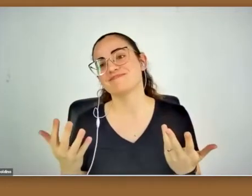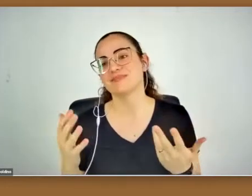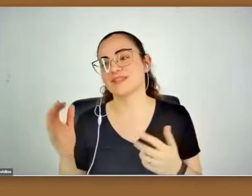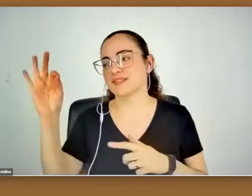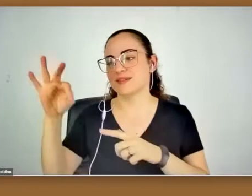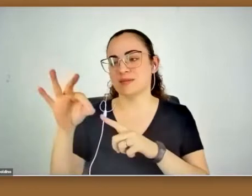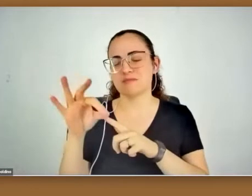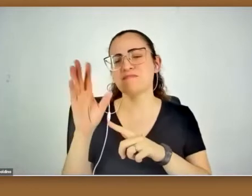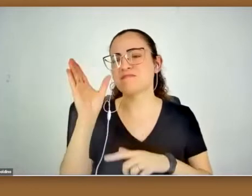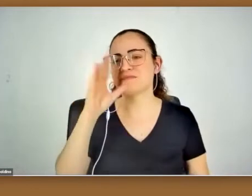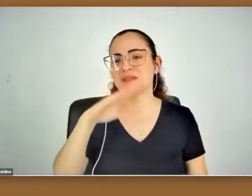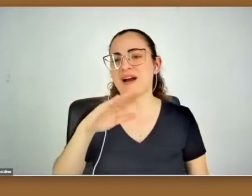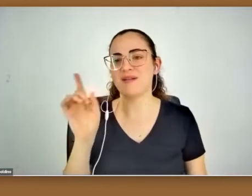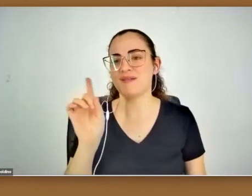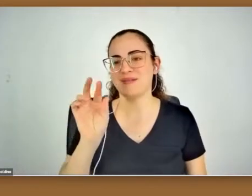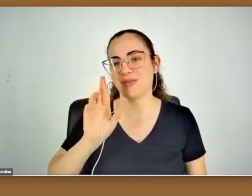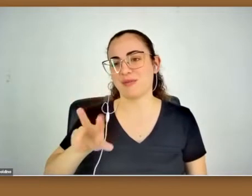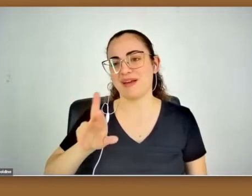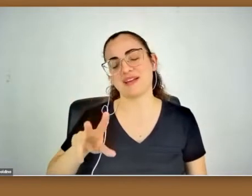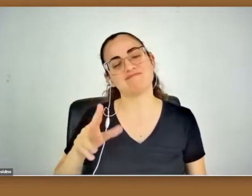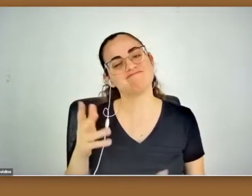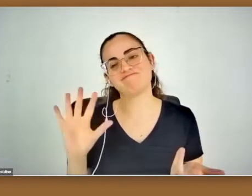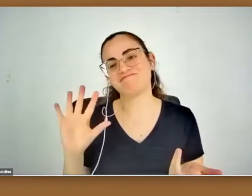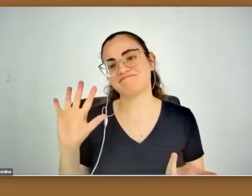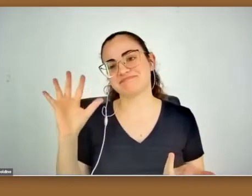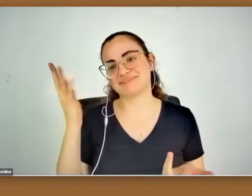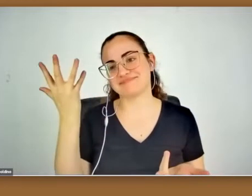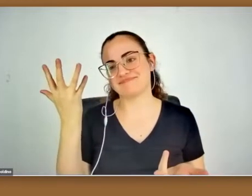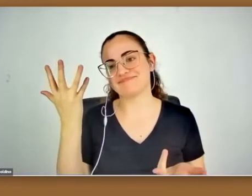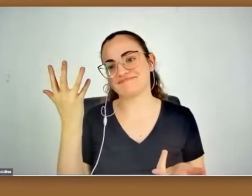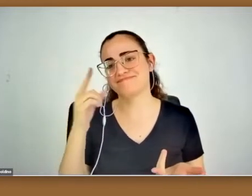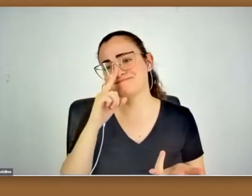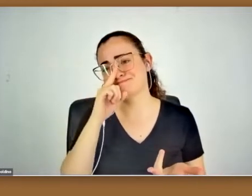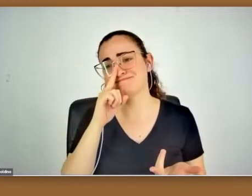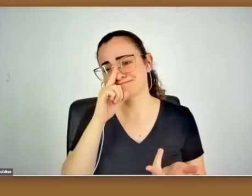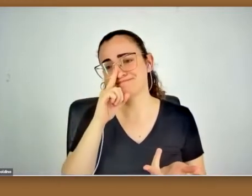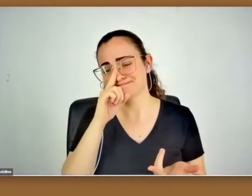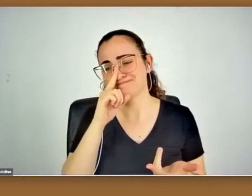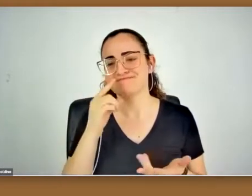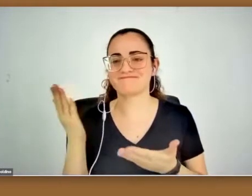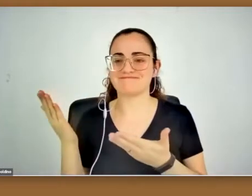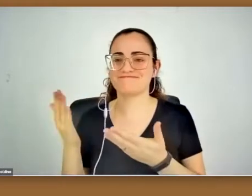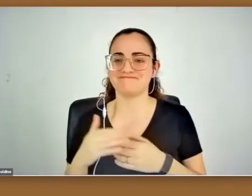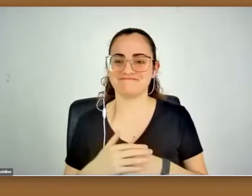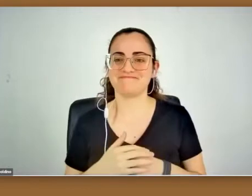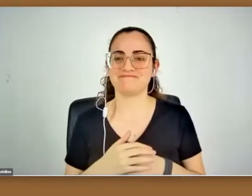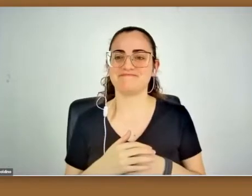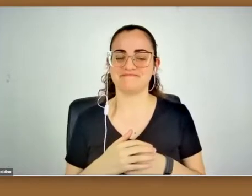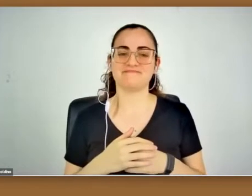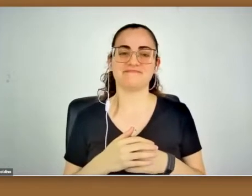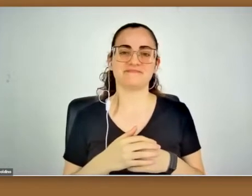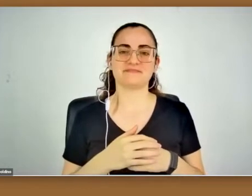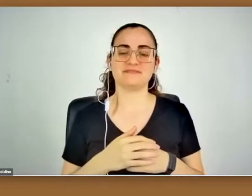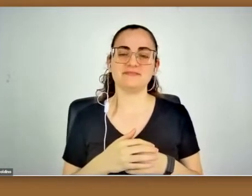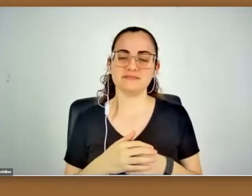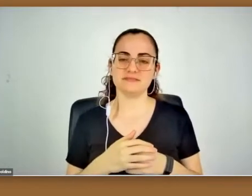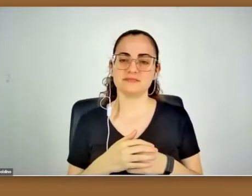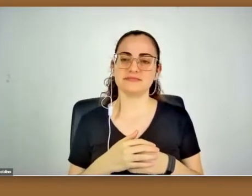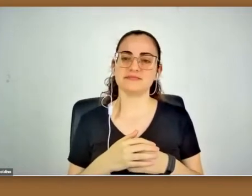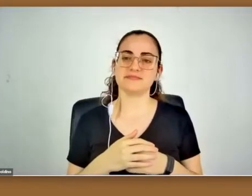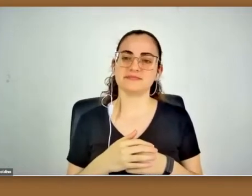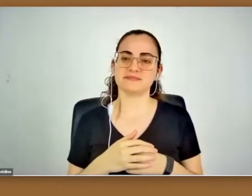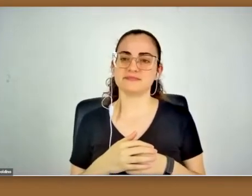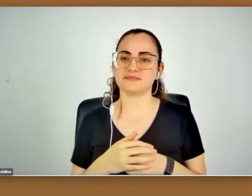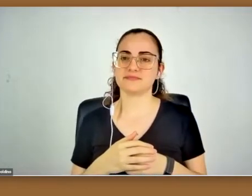tornando muito perigoso. E é até vantajoso, né, para um vírus ele ser transmitido